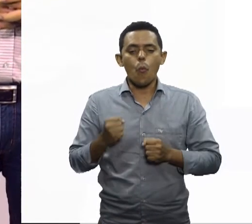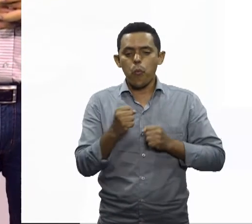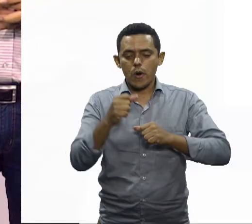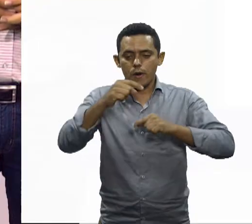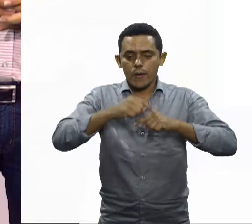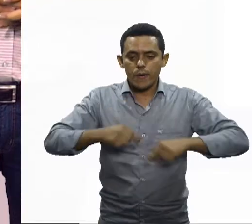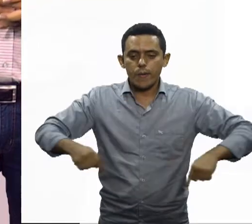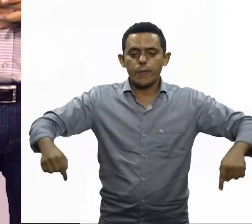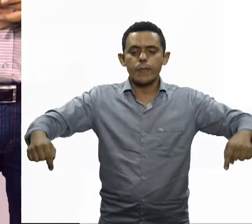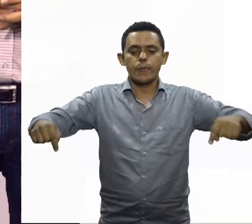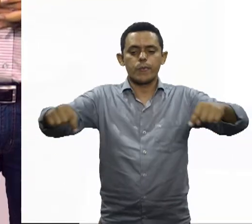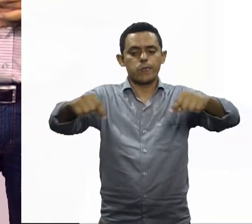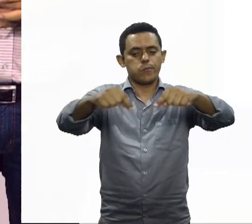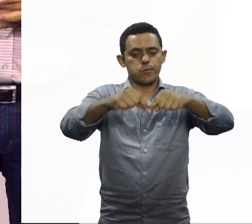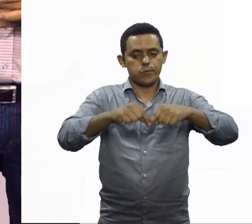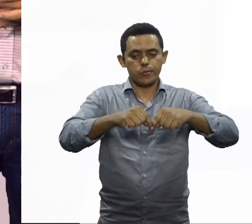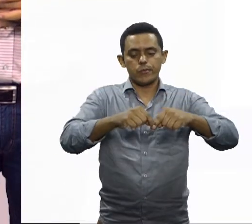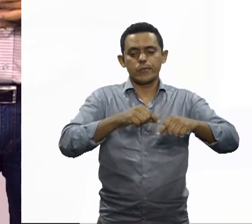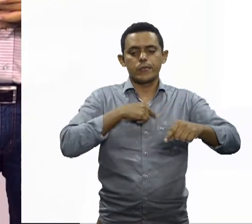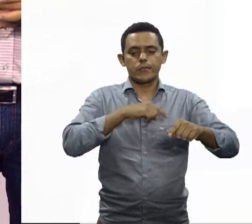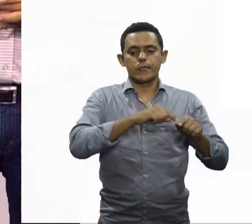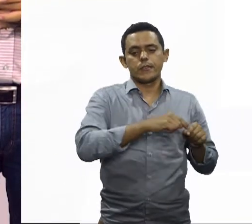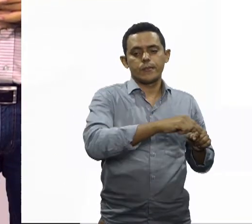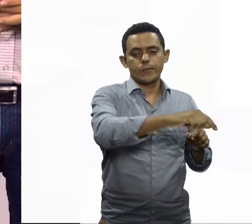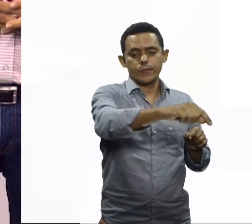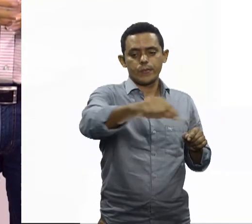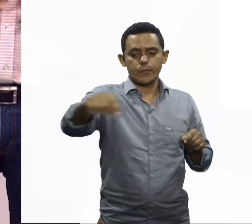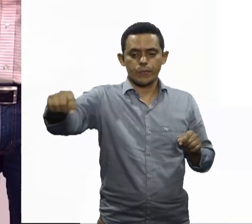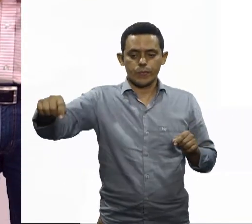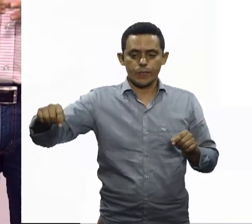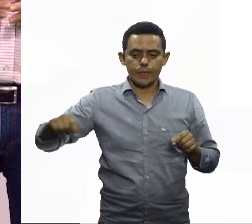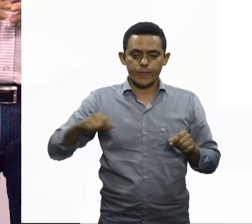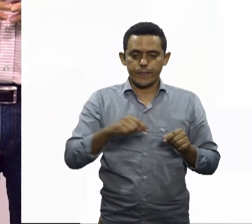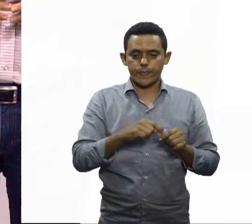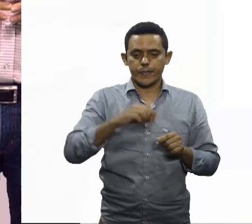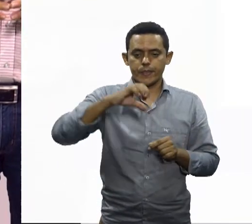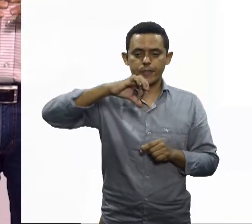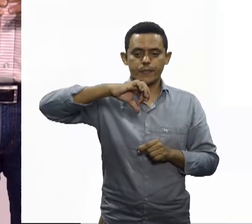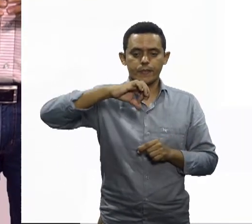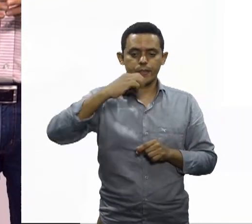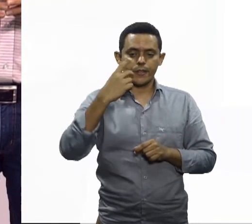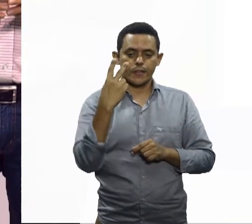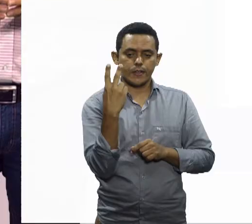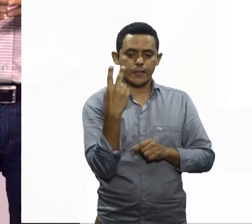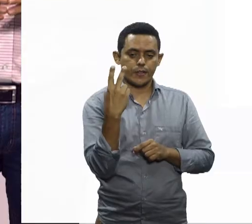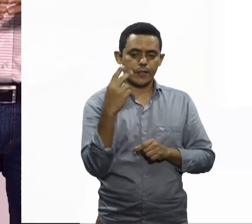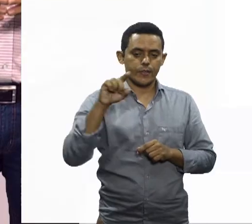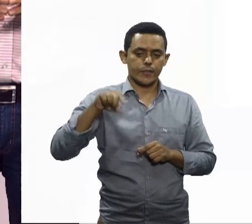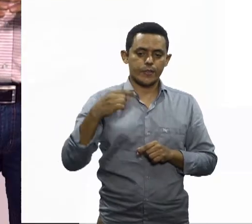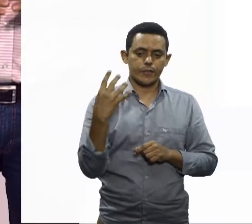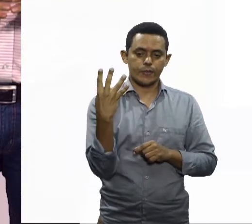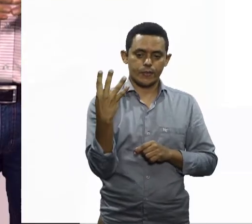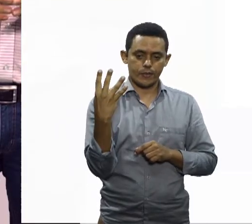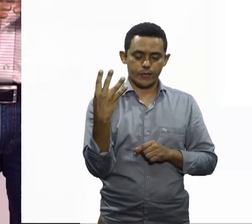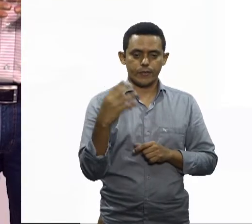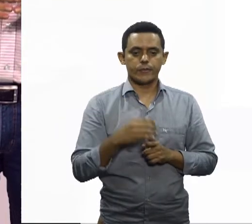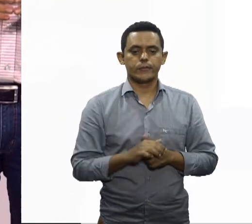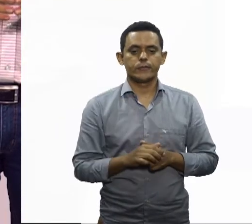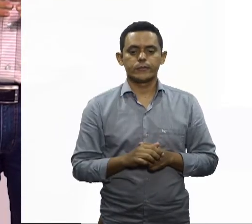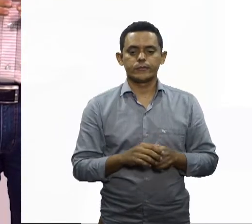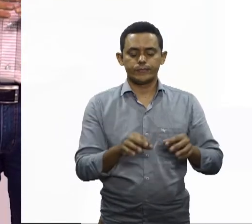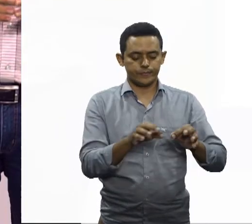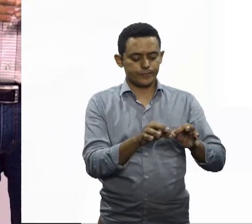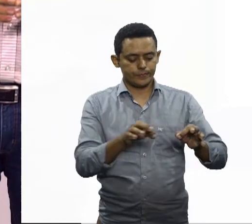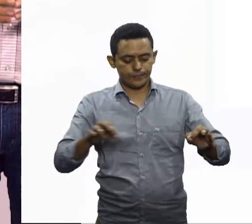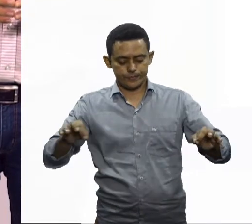praça retangular que tem 92,4 metros de comprimento. E a sua largura é 1/3 da